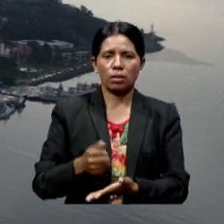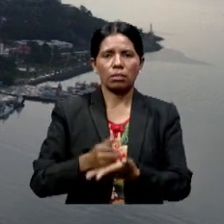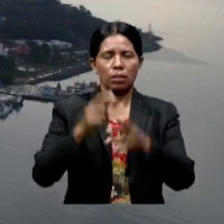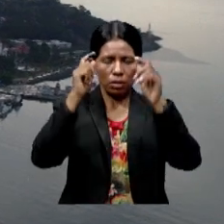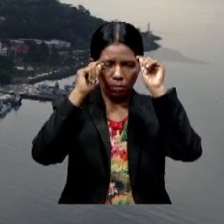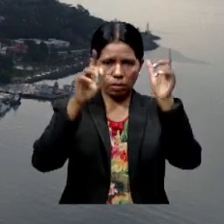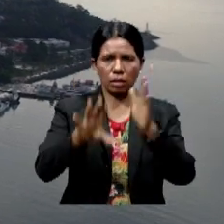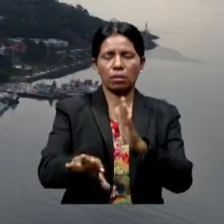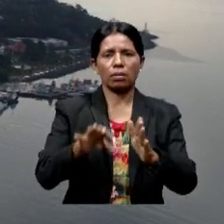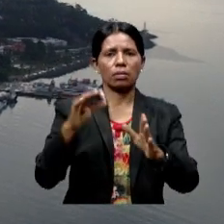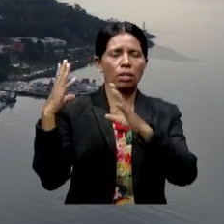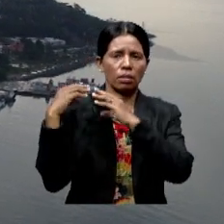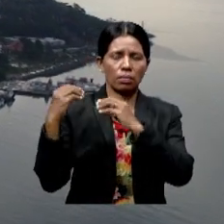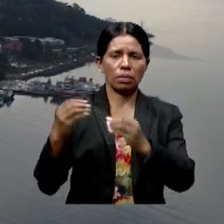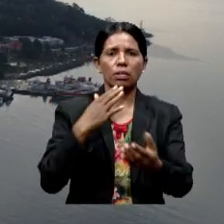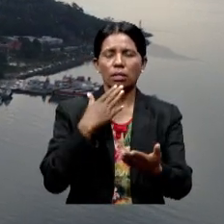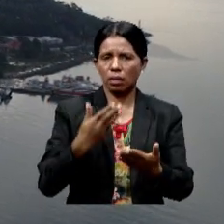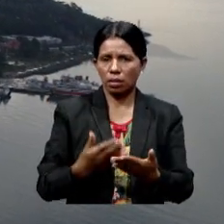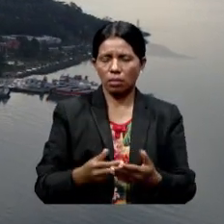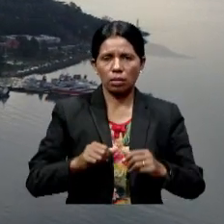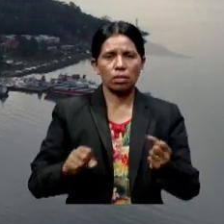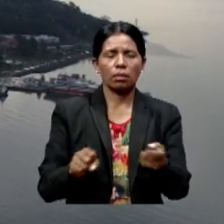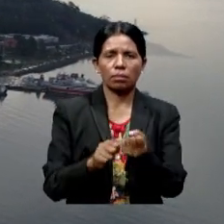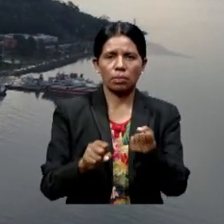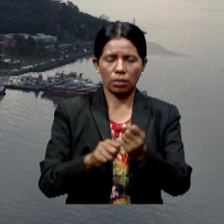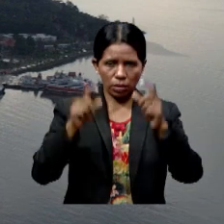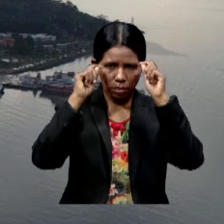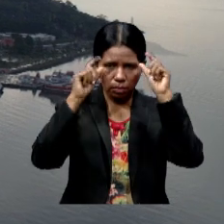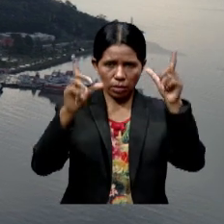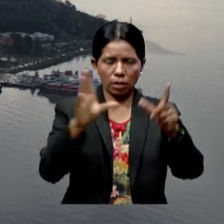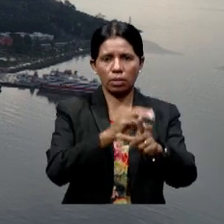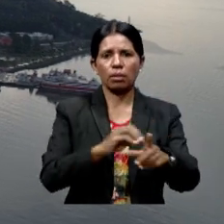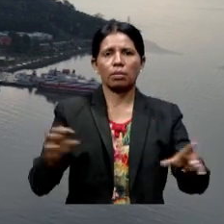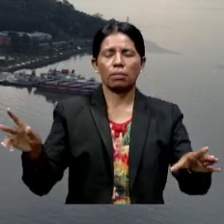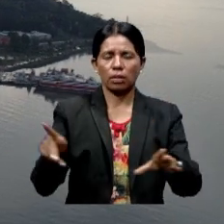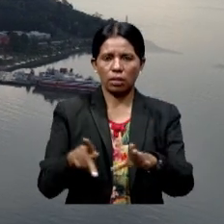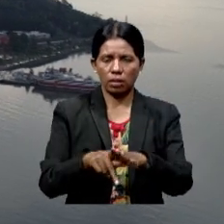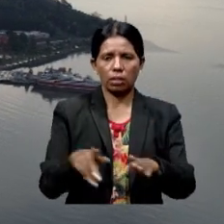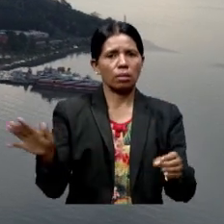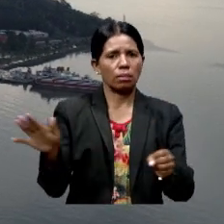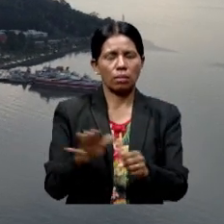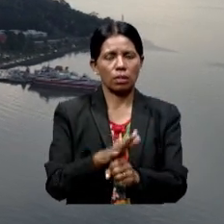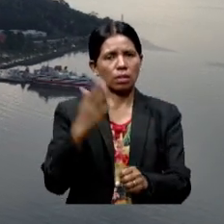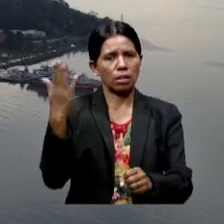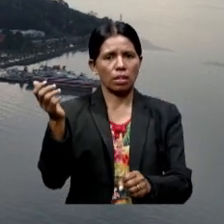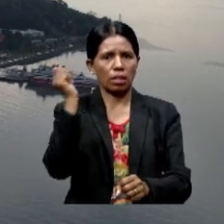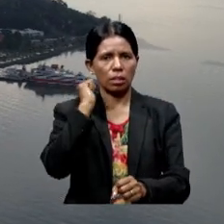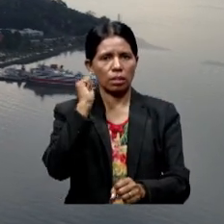a tuhetan experiência necessário, ori contribui ba Timor-Leste, ori rola parte completamente e a ASEAN.